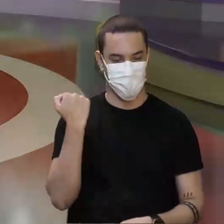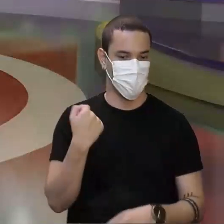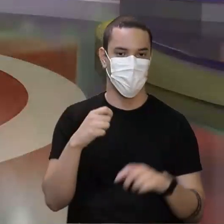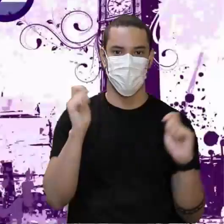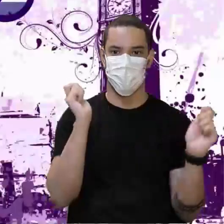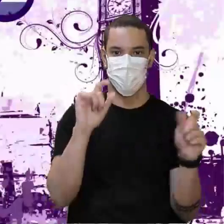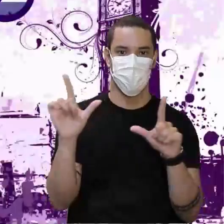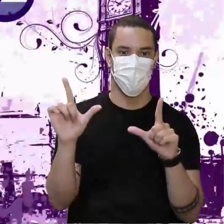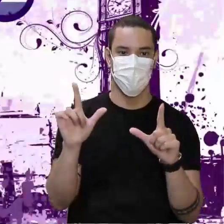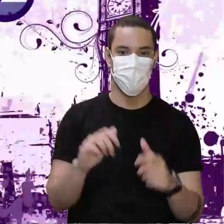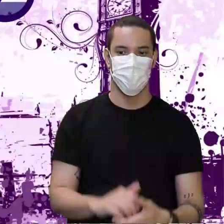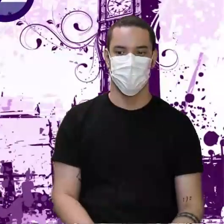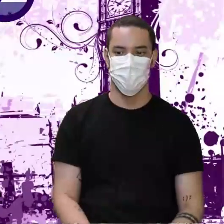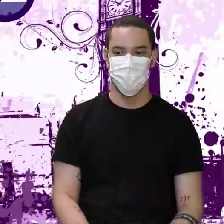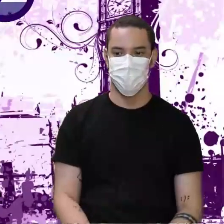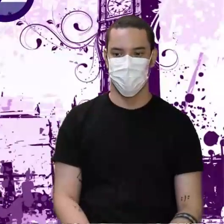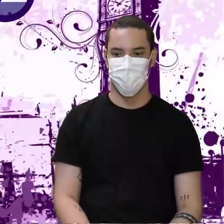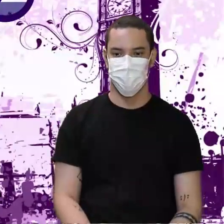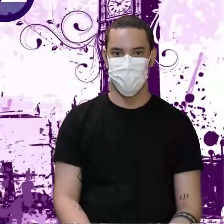begin.